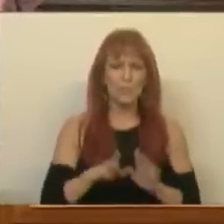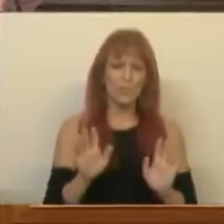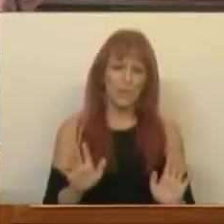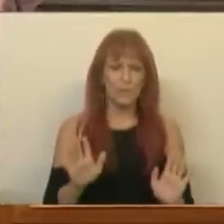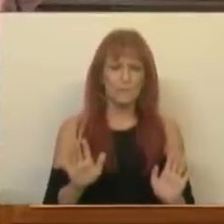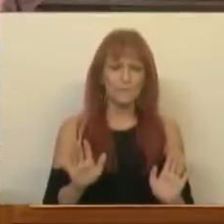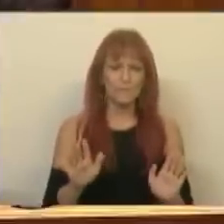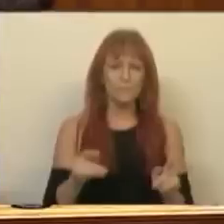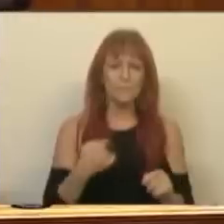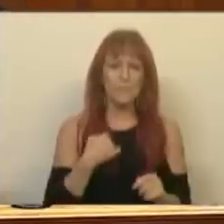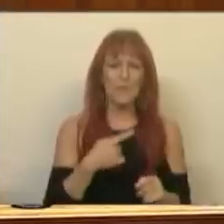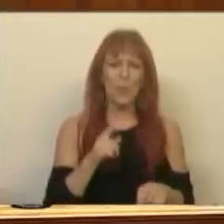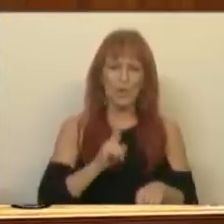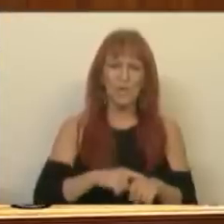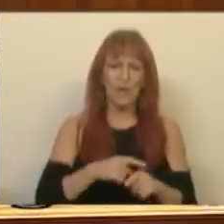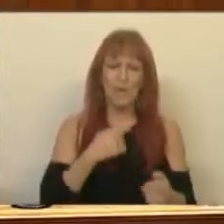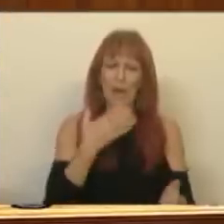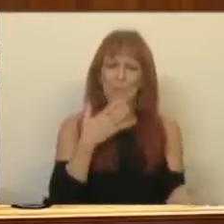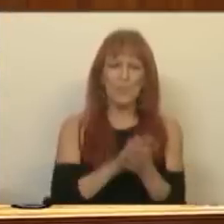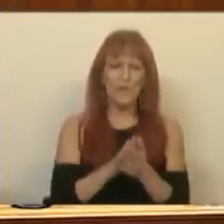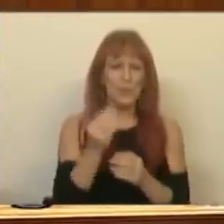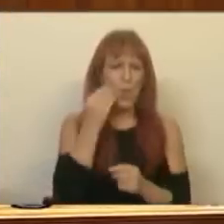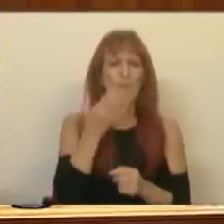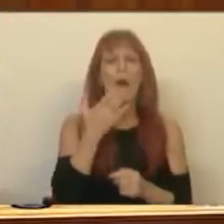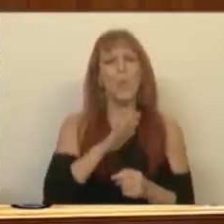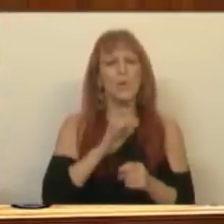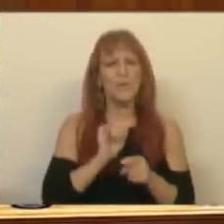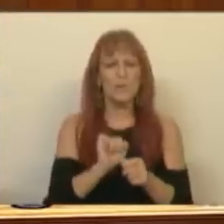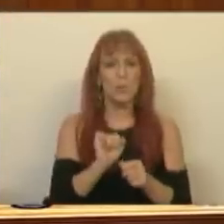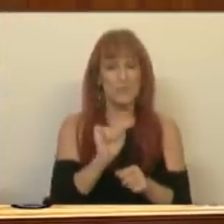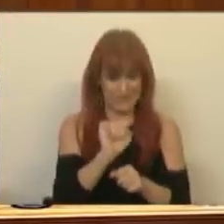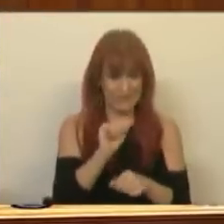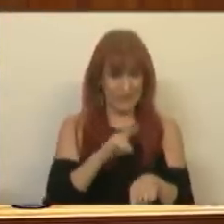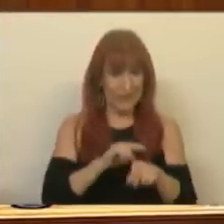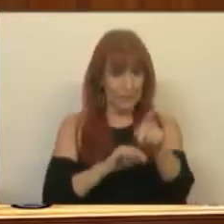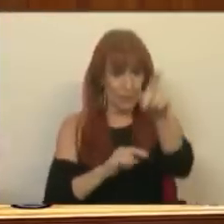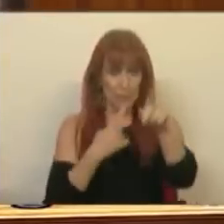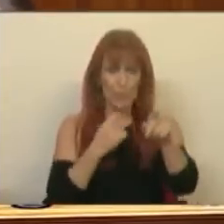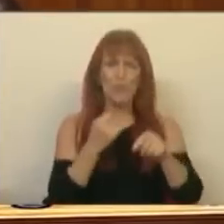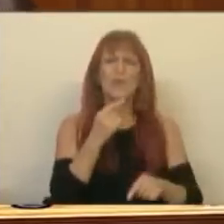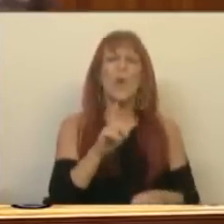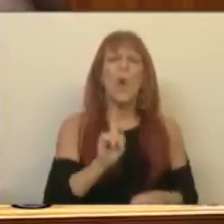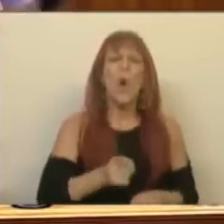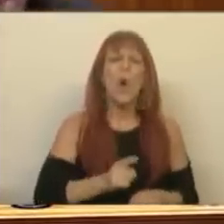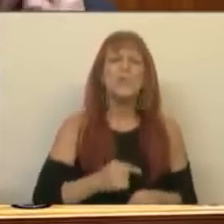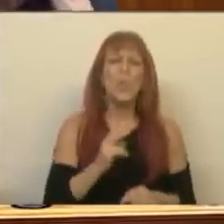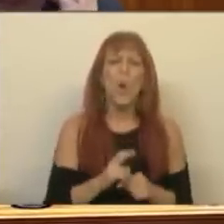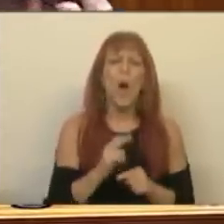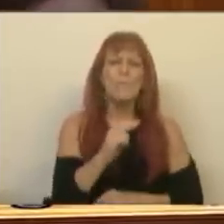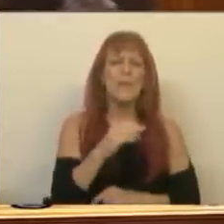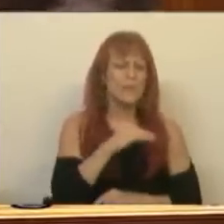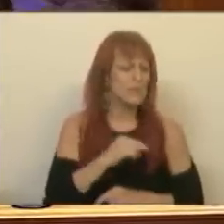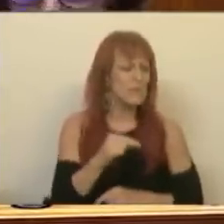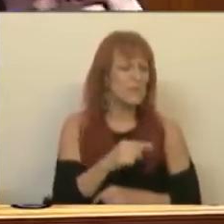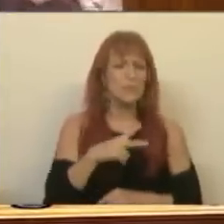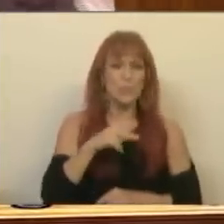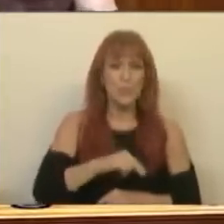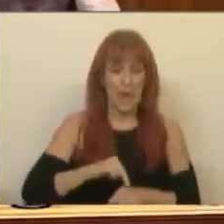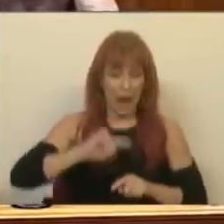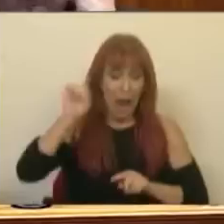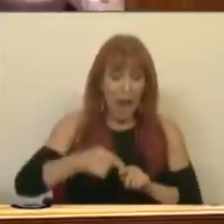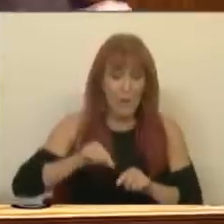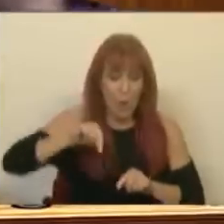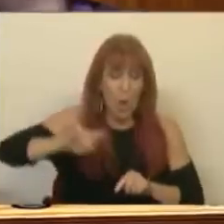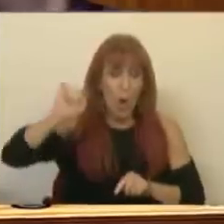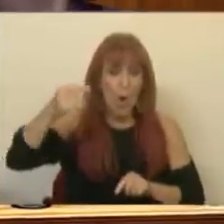mas para lhe dar tempo de utilizar de forma útil o seu tempo eu pergunto qual era o aumento do salário mínimo nacional deste